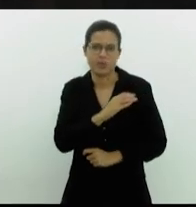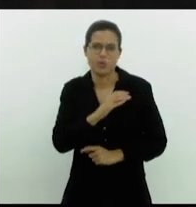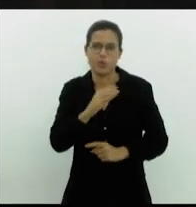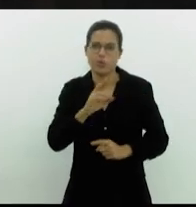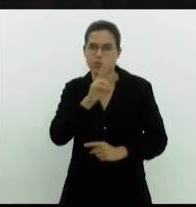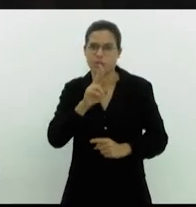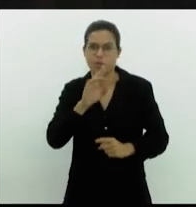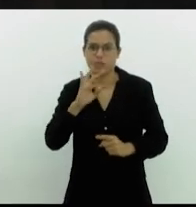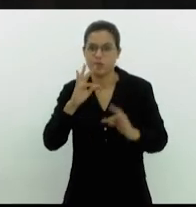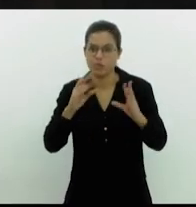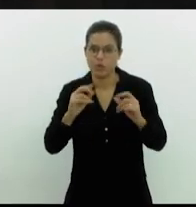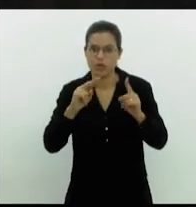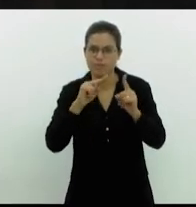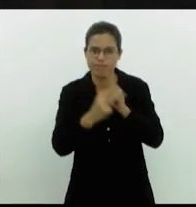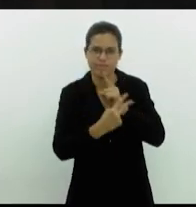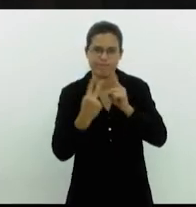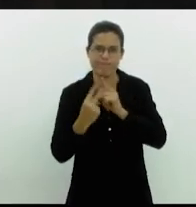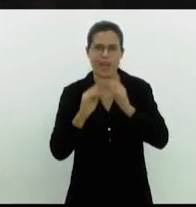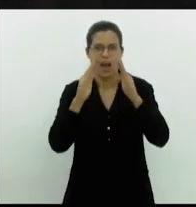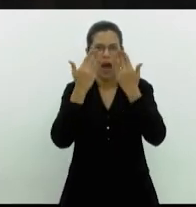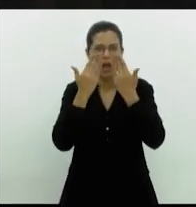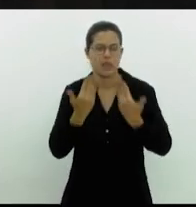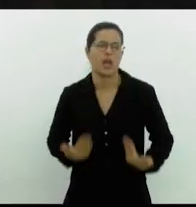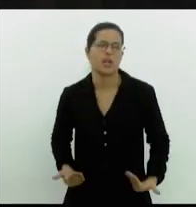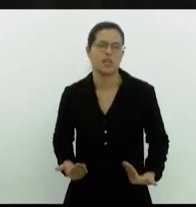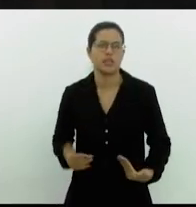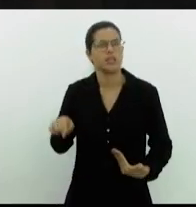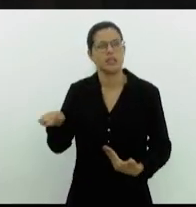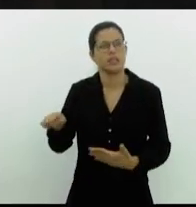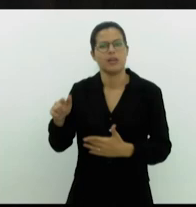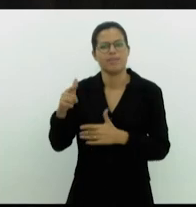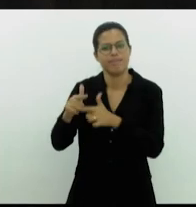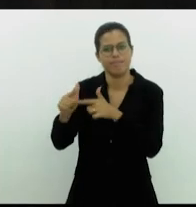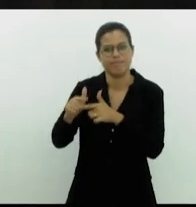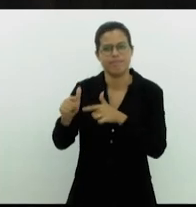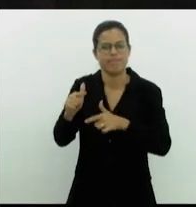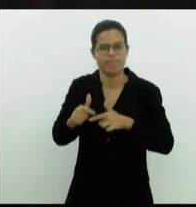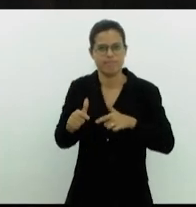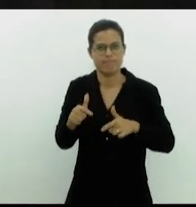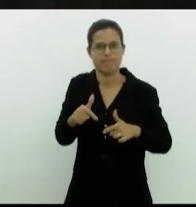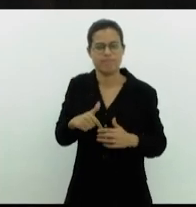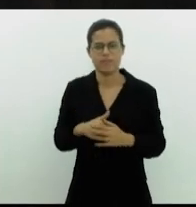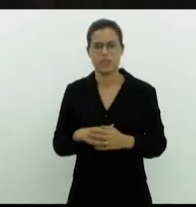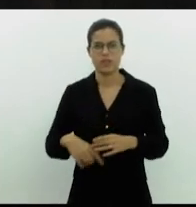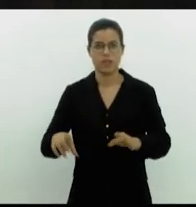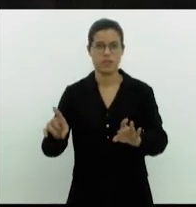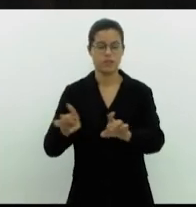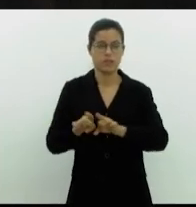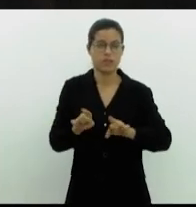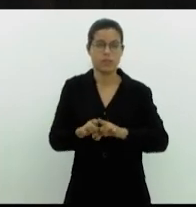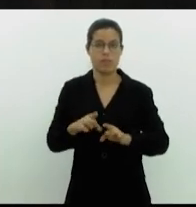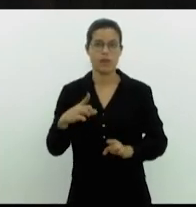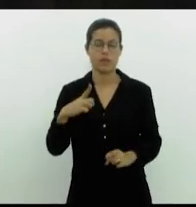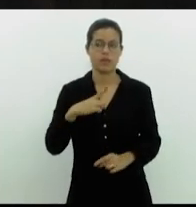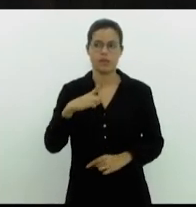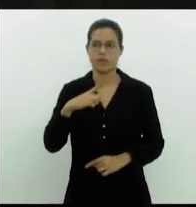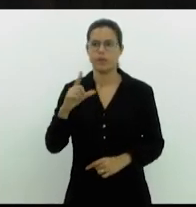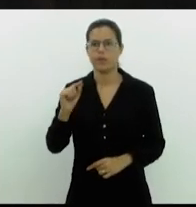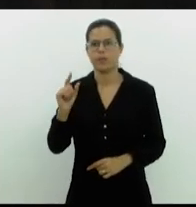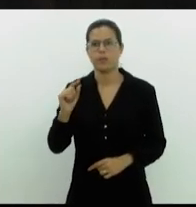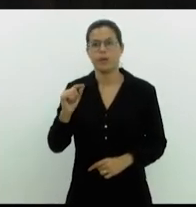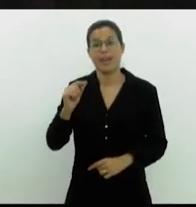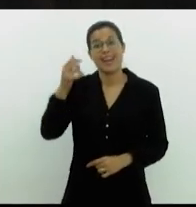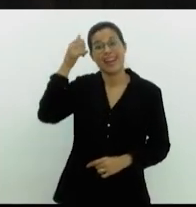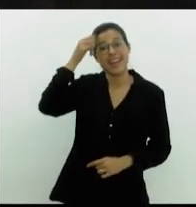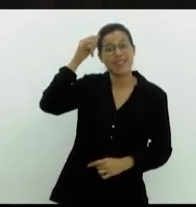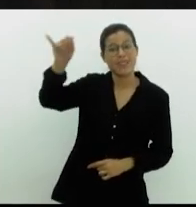possíveis para analisar a dimensão desse drama e também para se ter prevenção, olhando